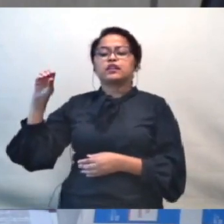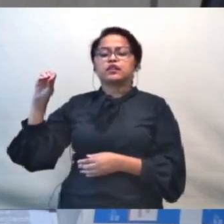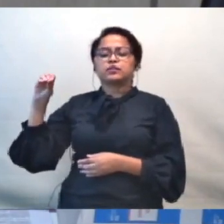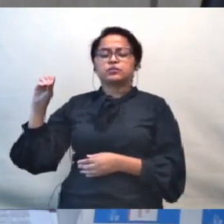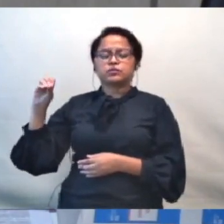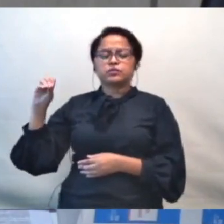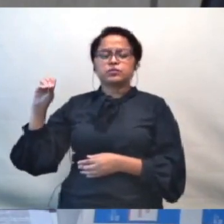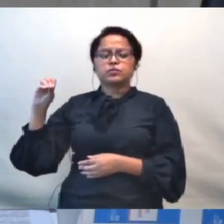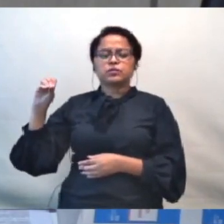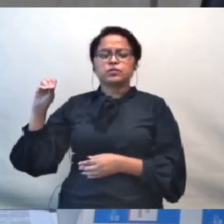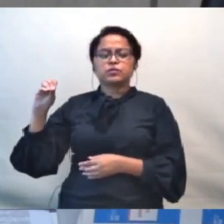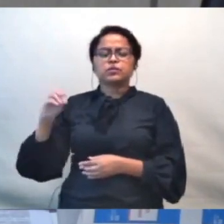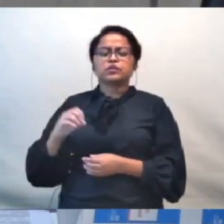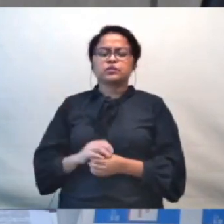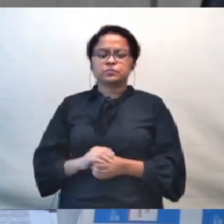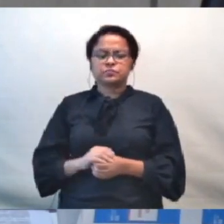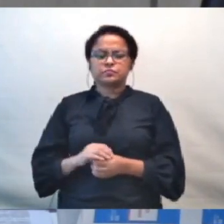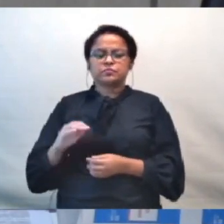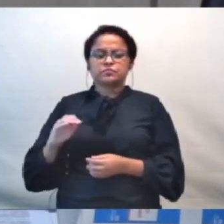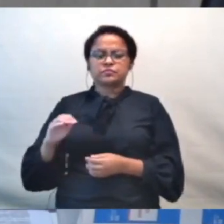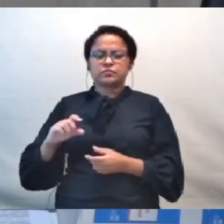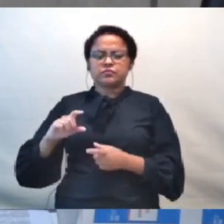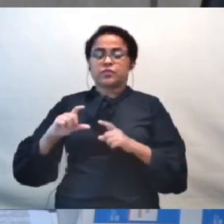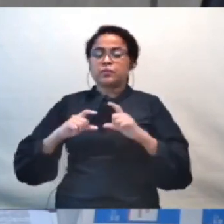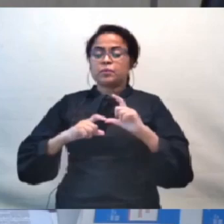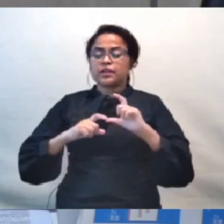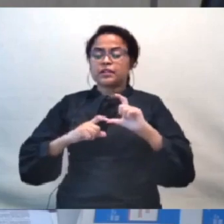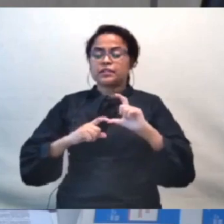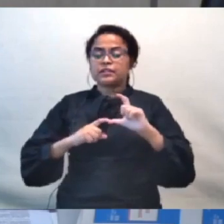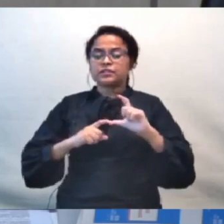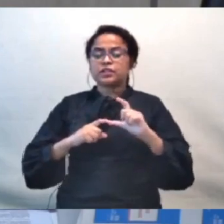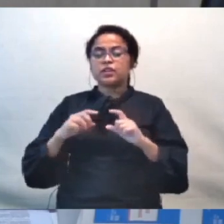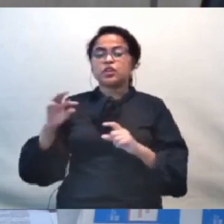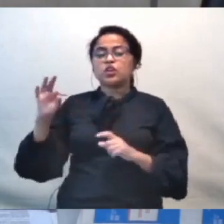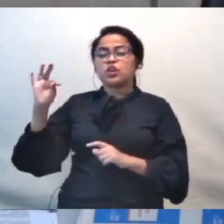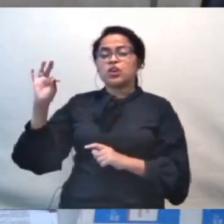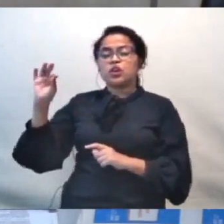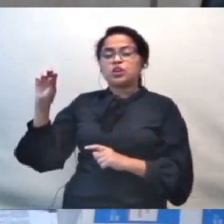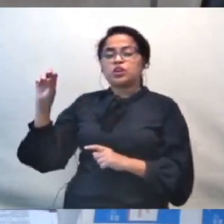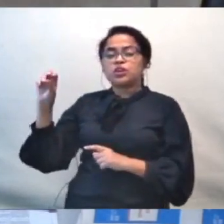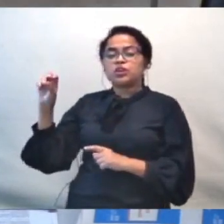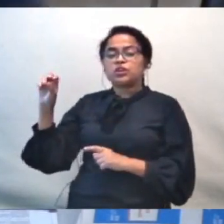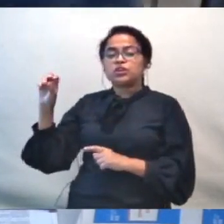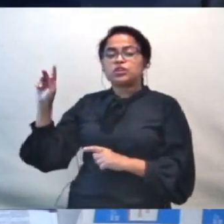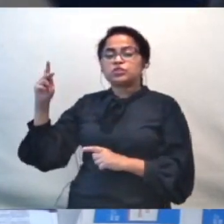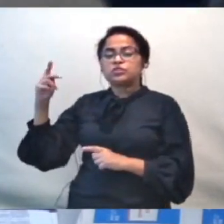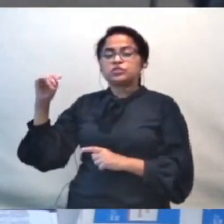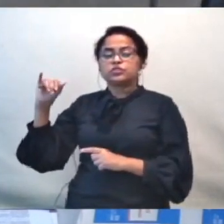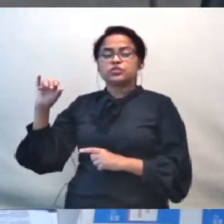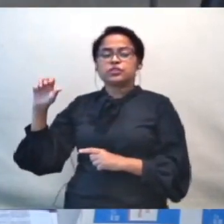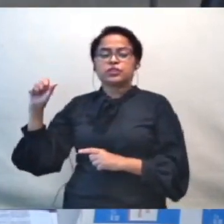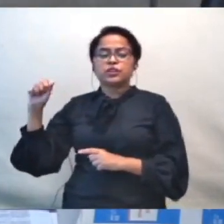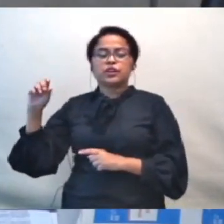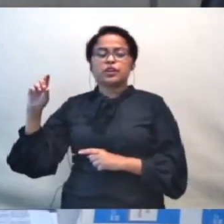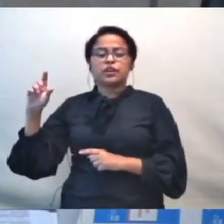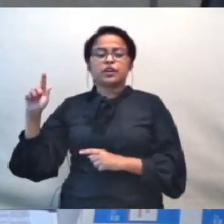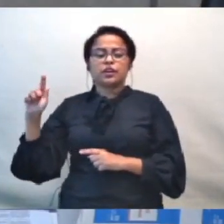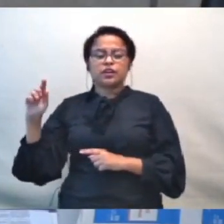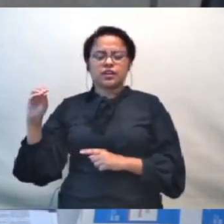e finanças da BH Trans. Tiago Dutra, que é o diretor da Prodabel. Elton Reis, analista